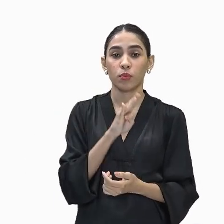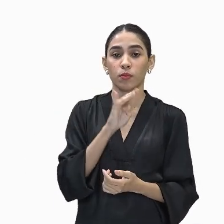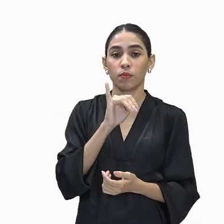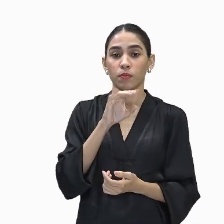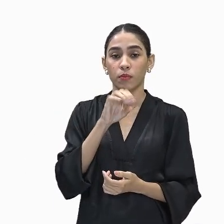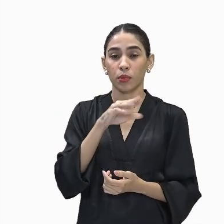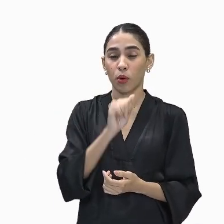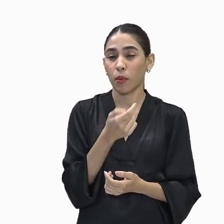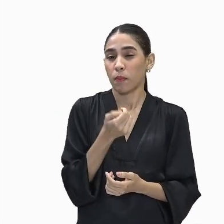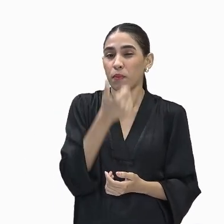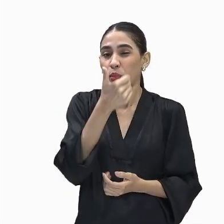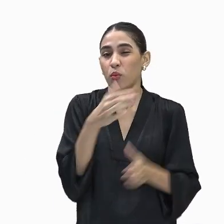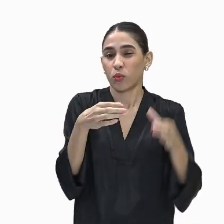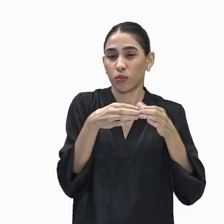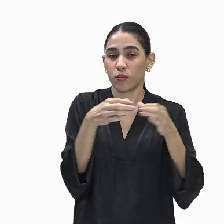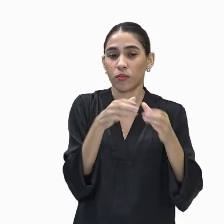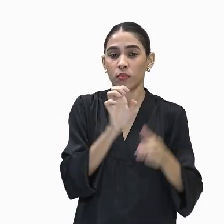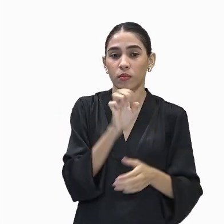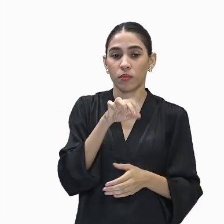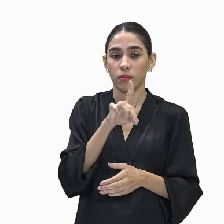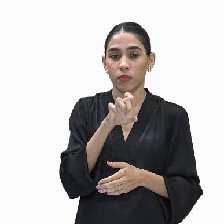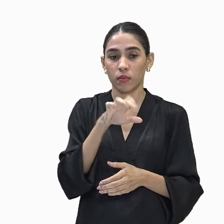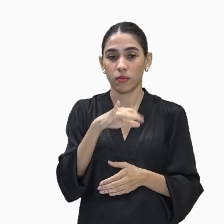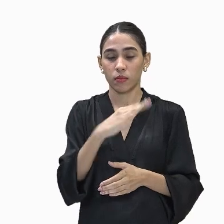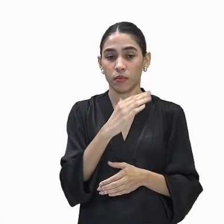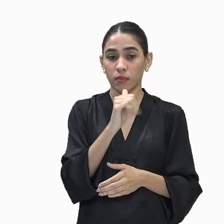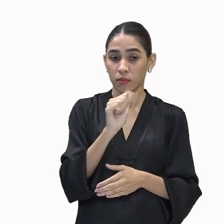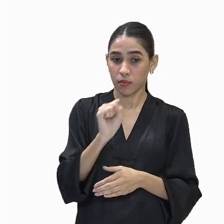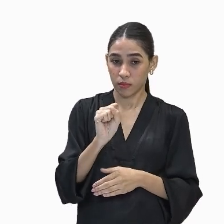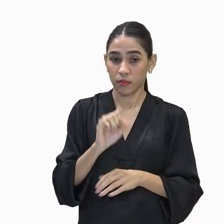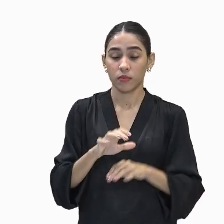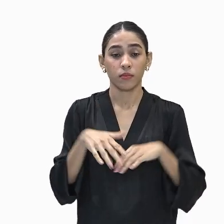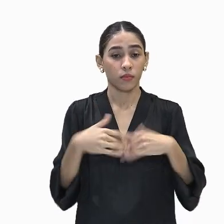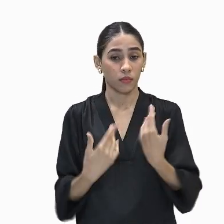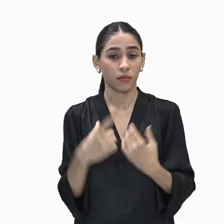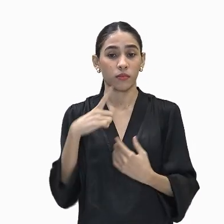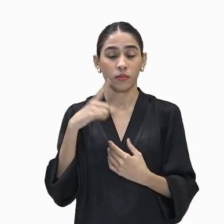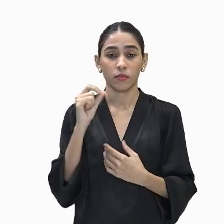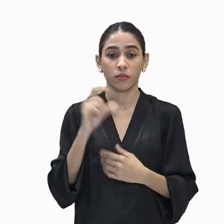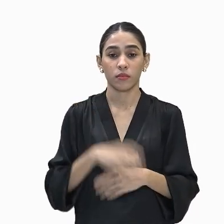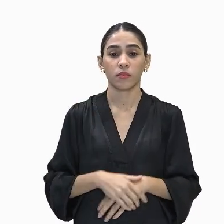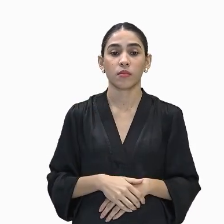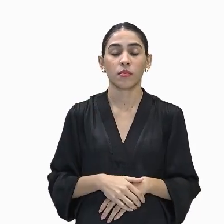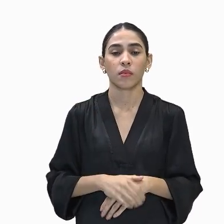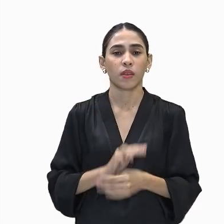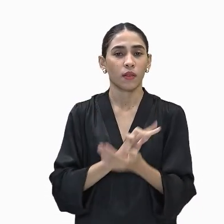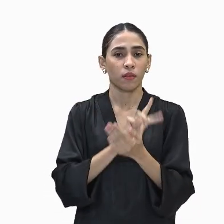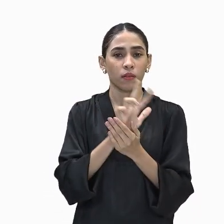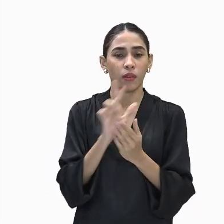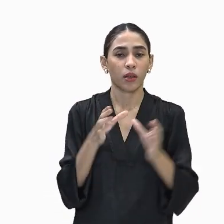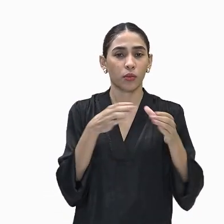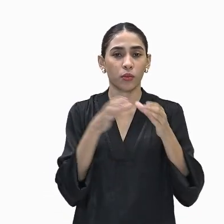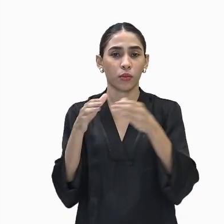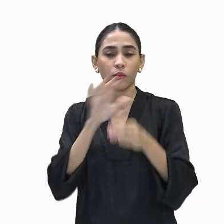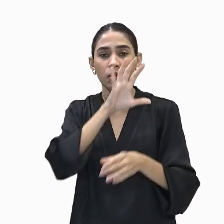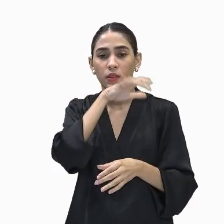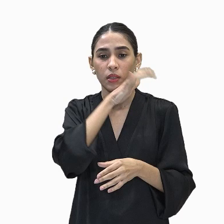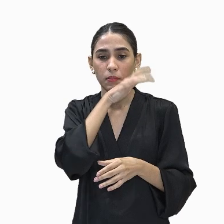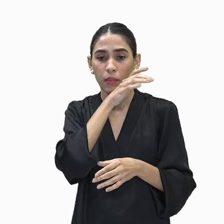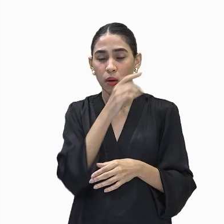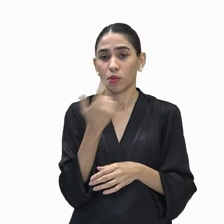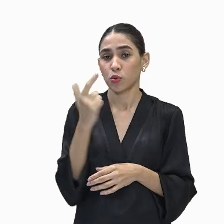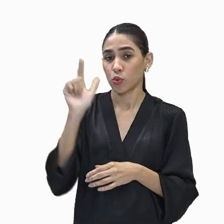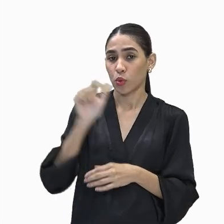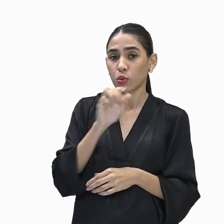poucas espécies endêmicas, né? Então existem várias espécies, né, que são de